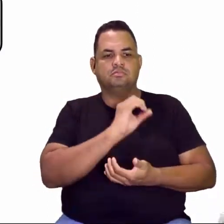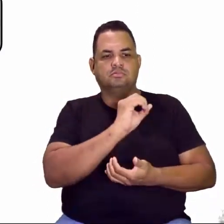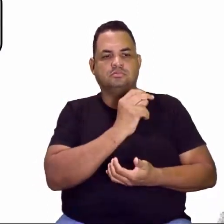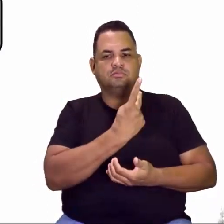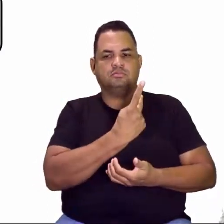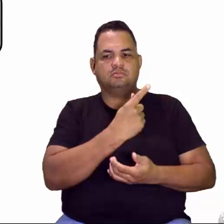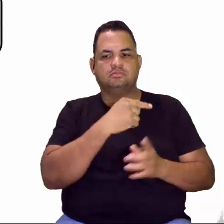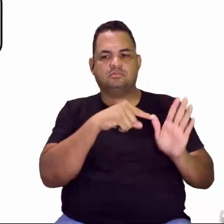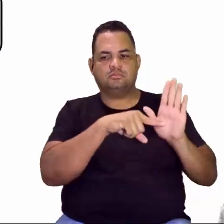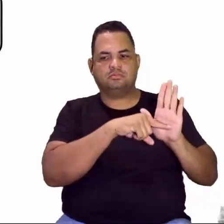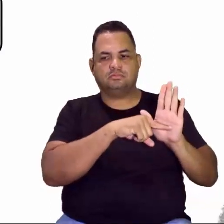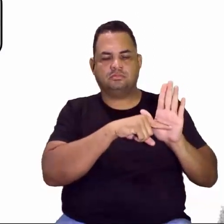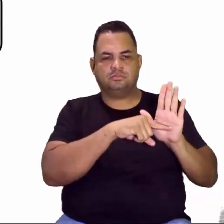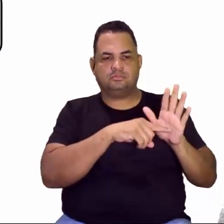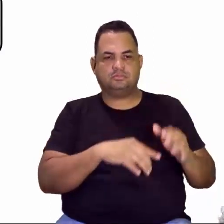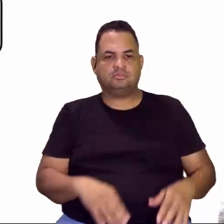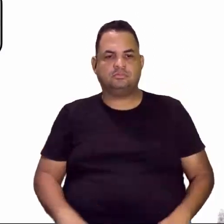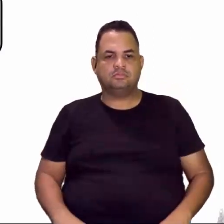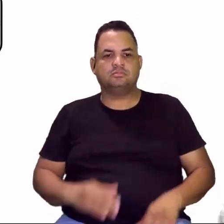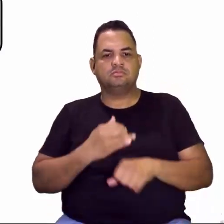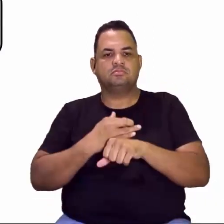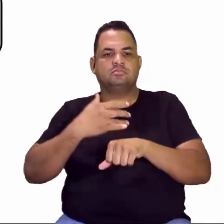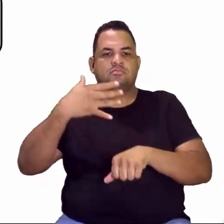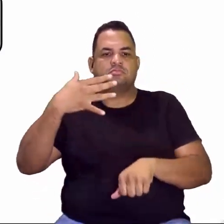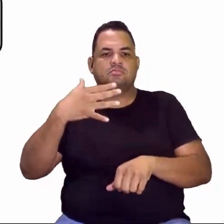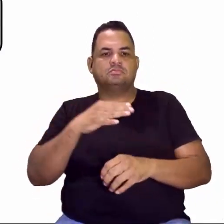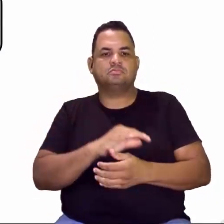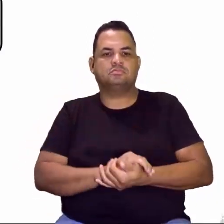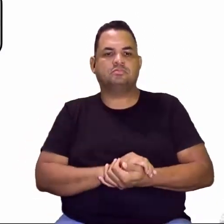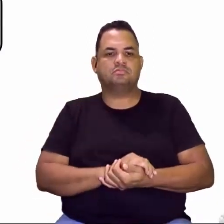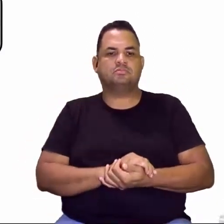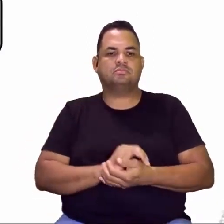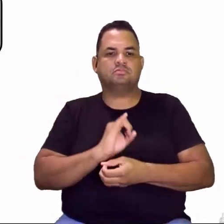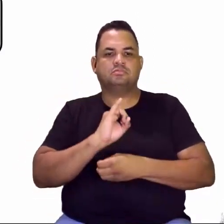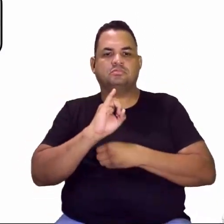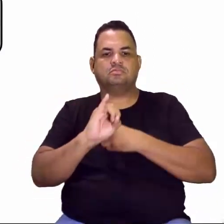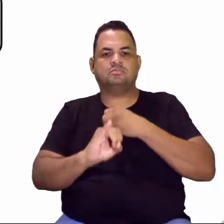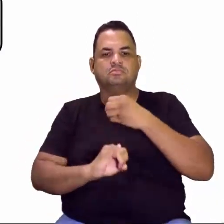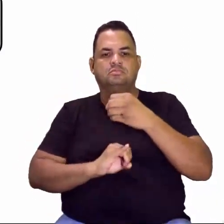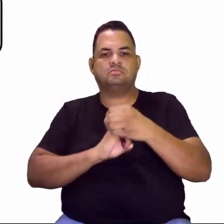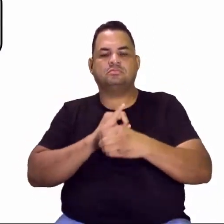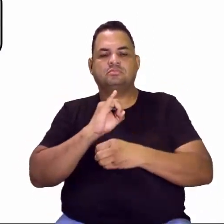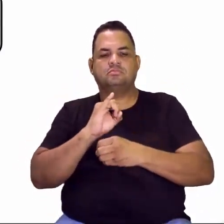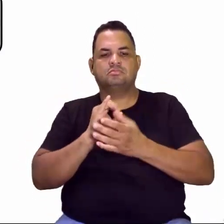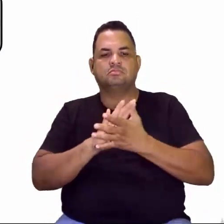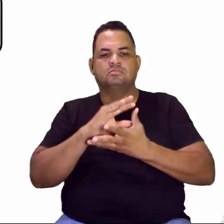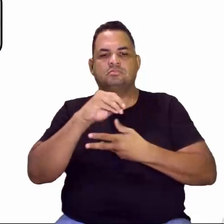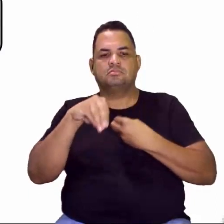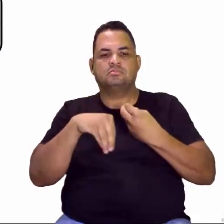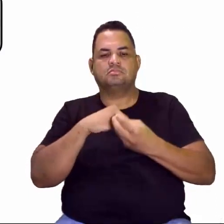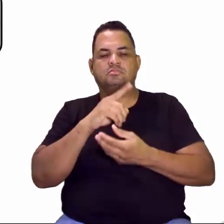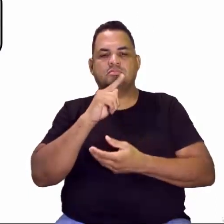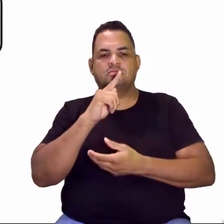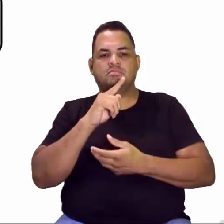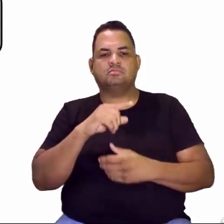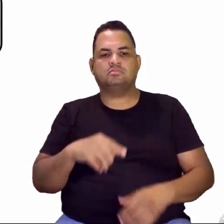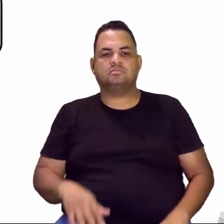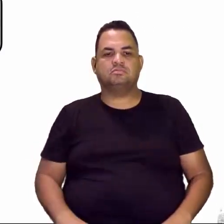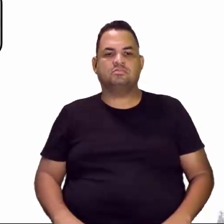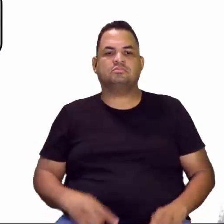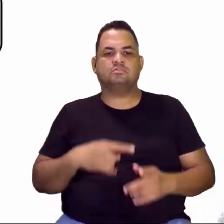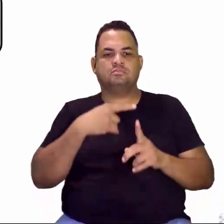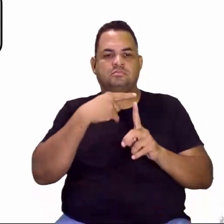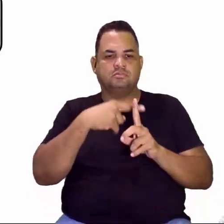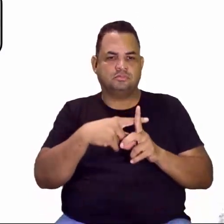à hidroxila. Os ácidos vão estar ionizados em água. E aí a gente vai ter